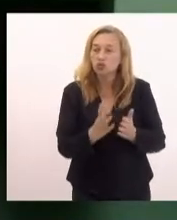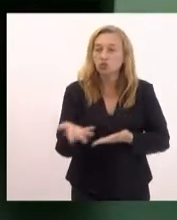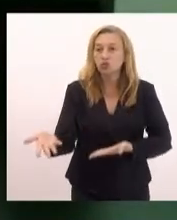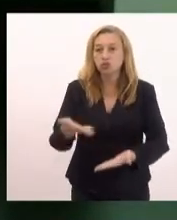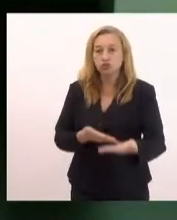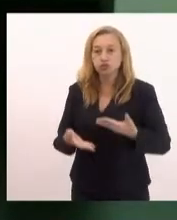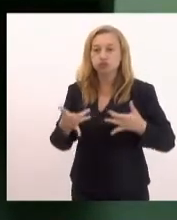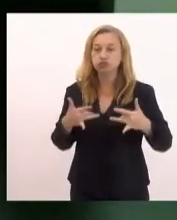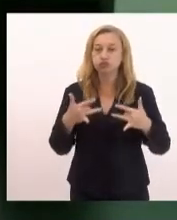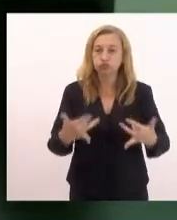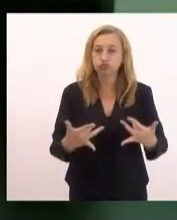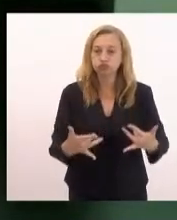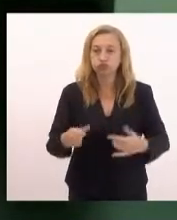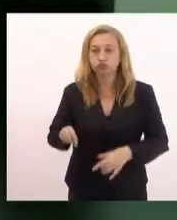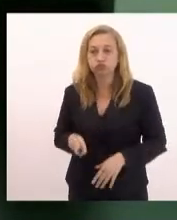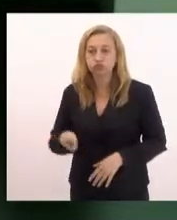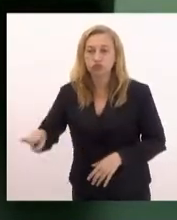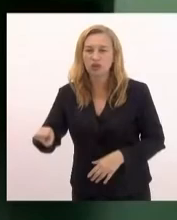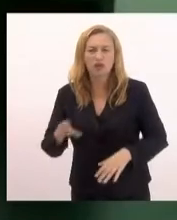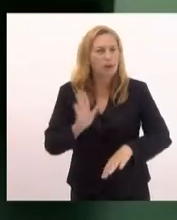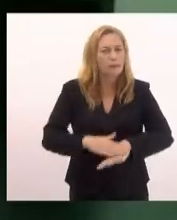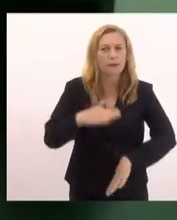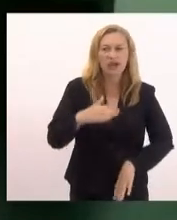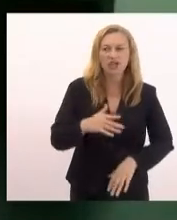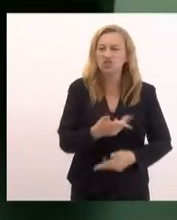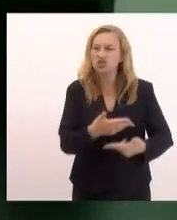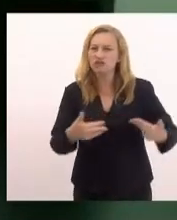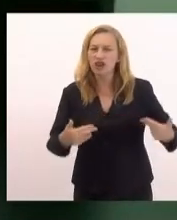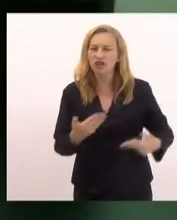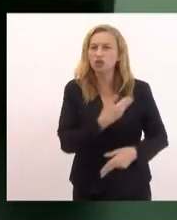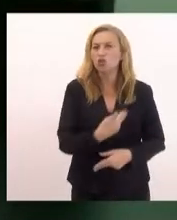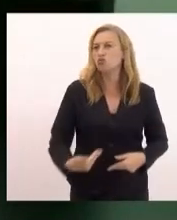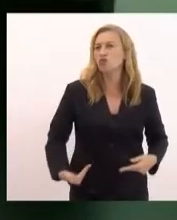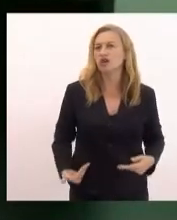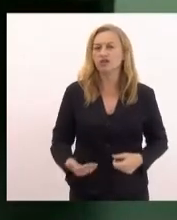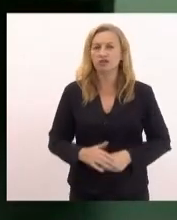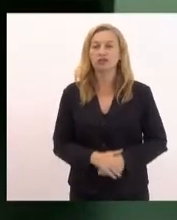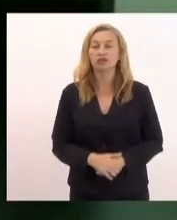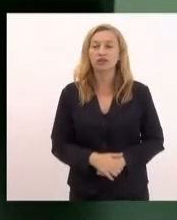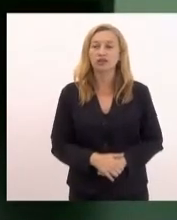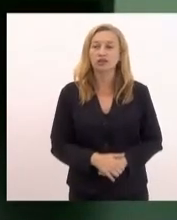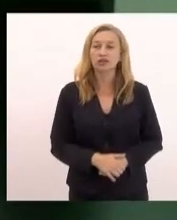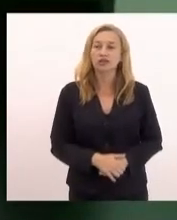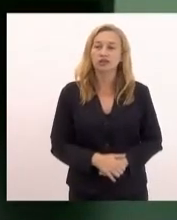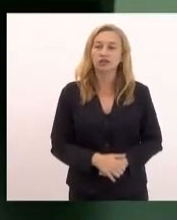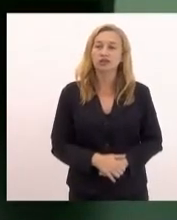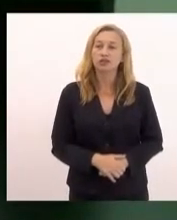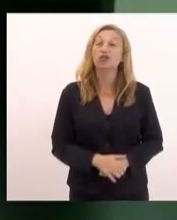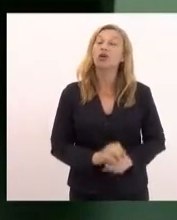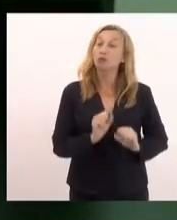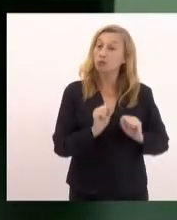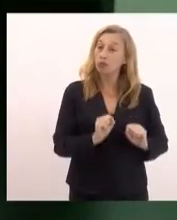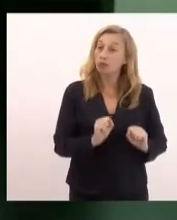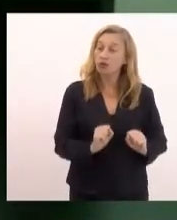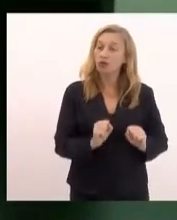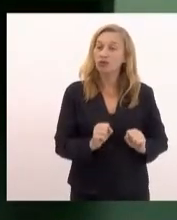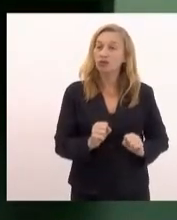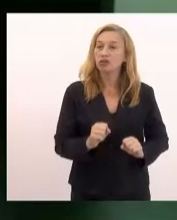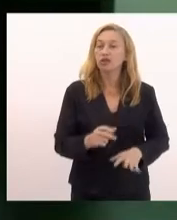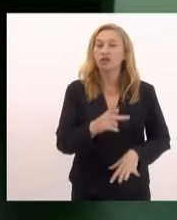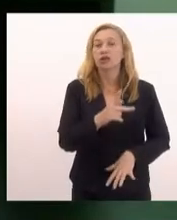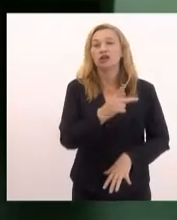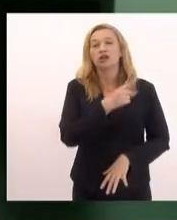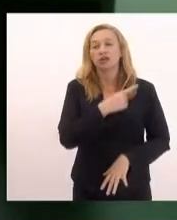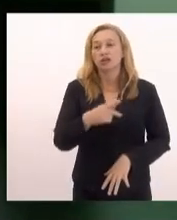da Maré, que fez muito mais que muitos governos, inclusive hoje colocado na presidência da